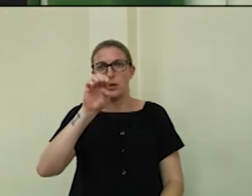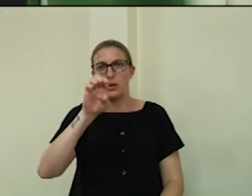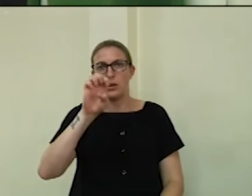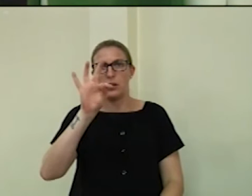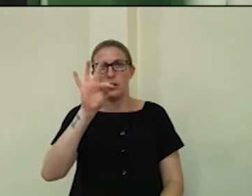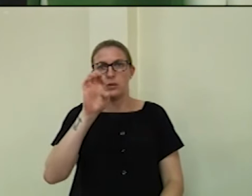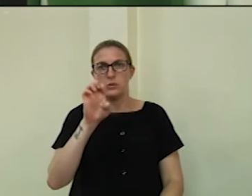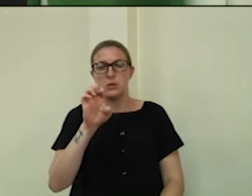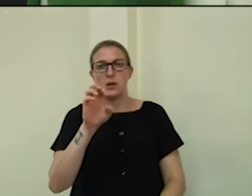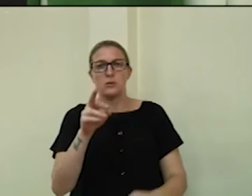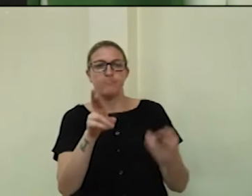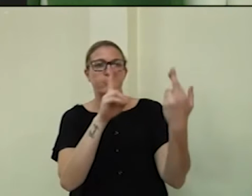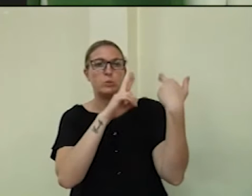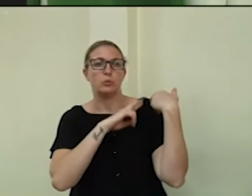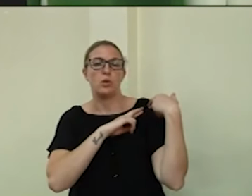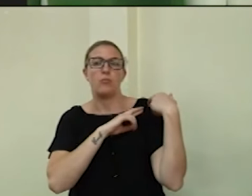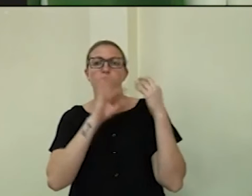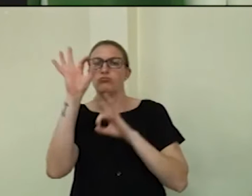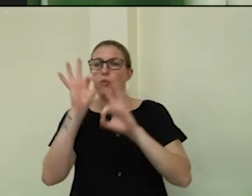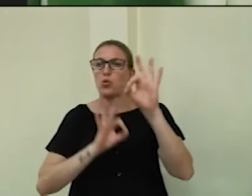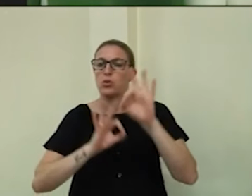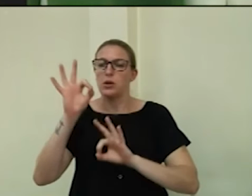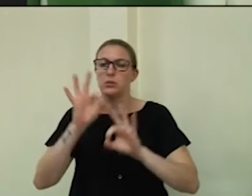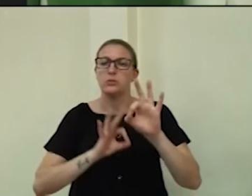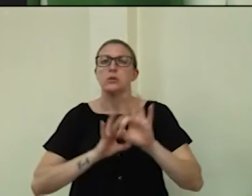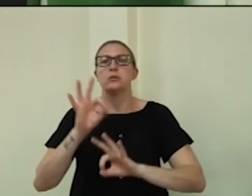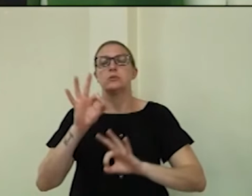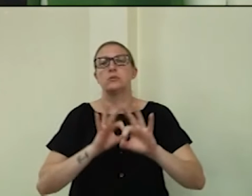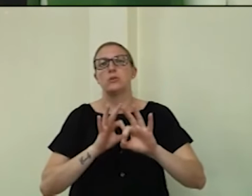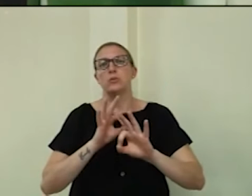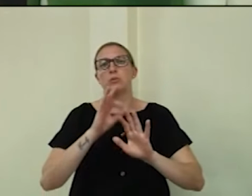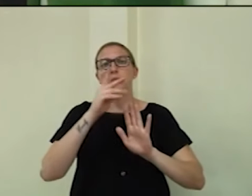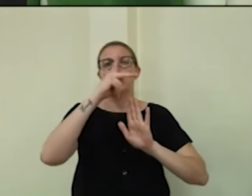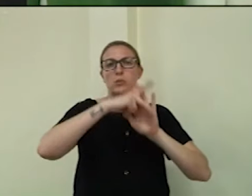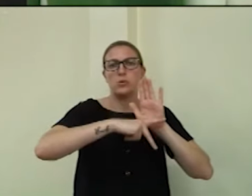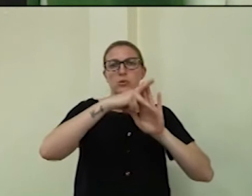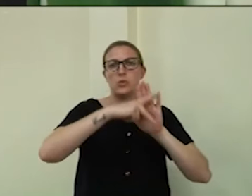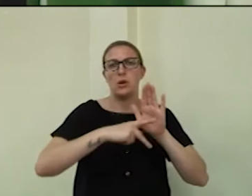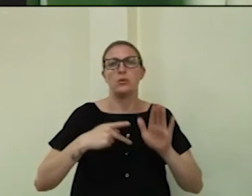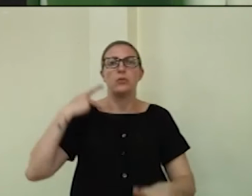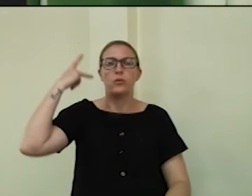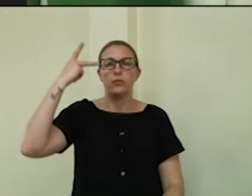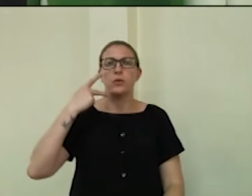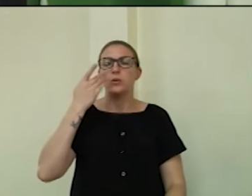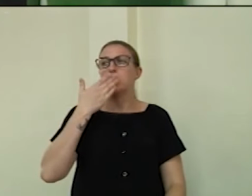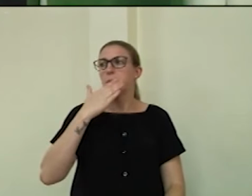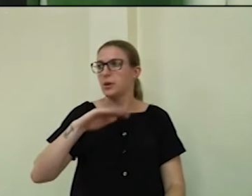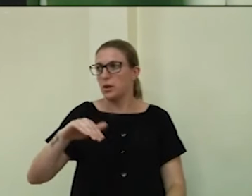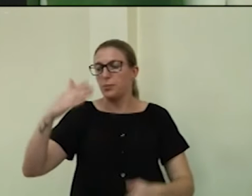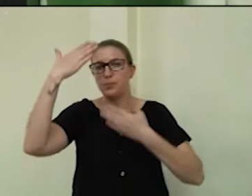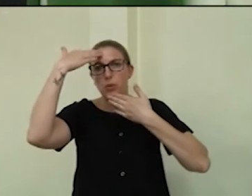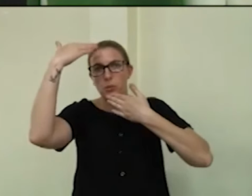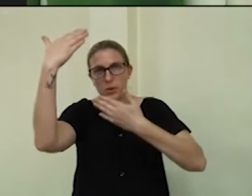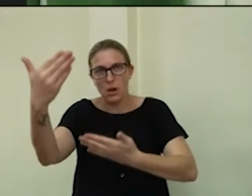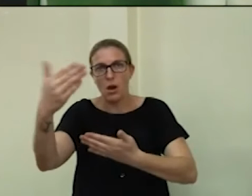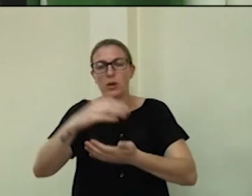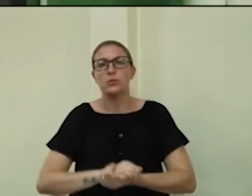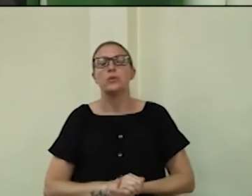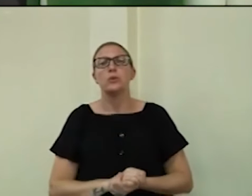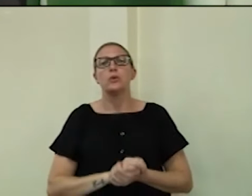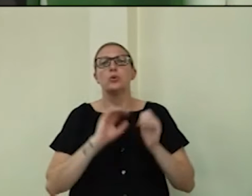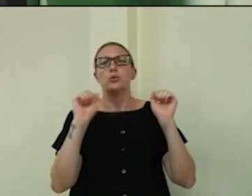responsável por toda a organização e desenvolvimento do programa Vereador Mirim. Obrigado, Elisete.